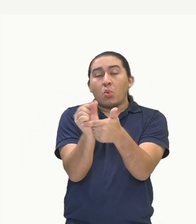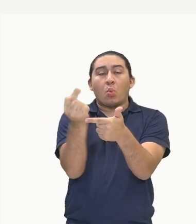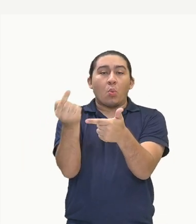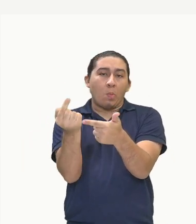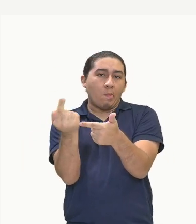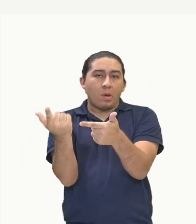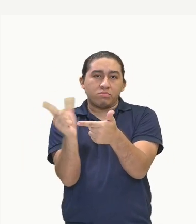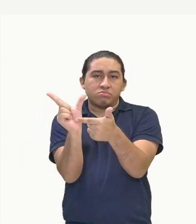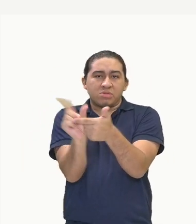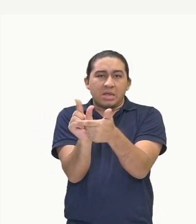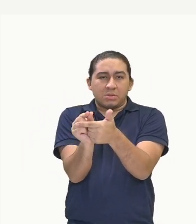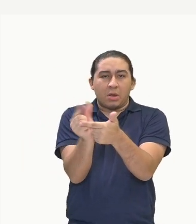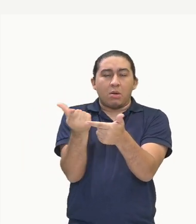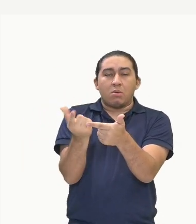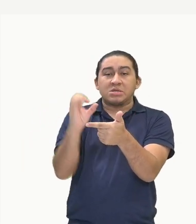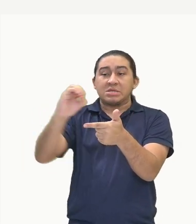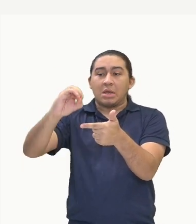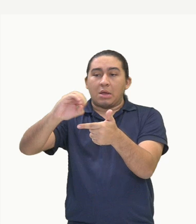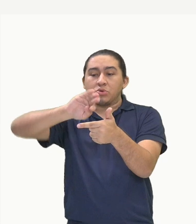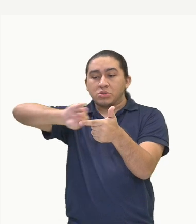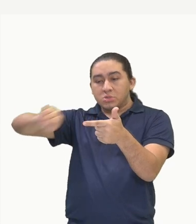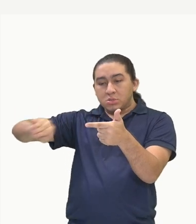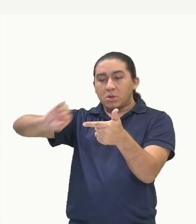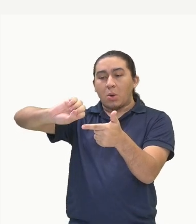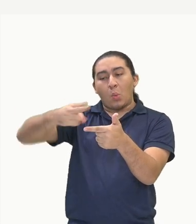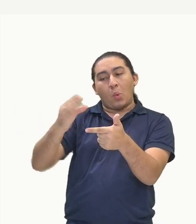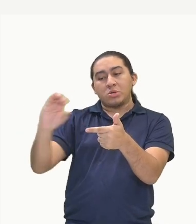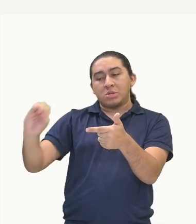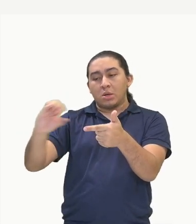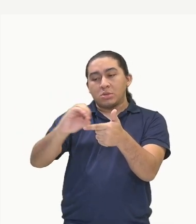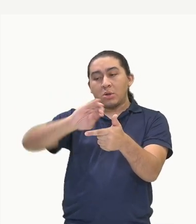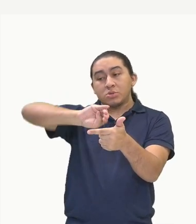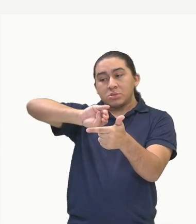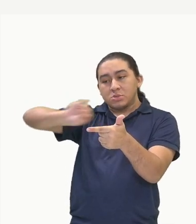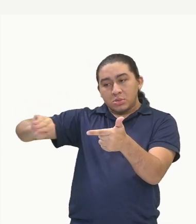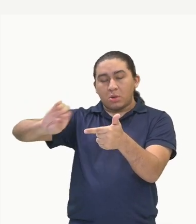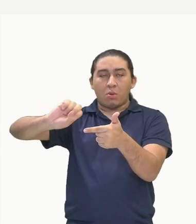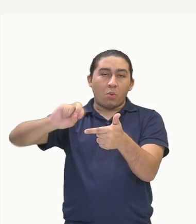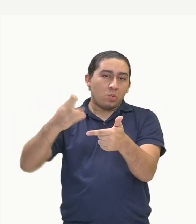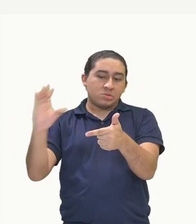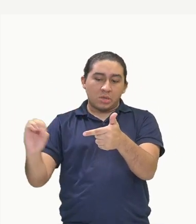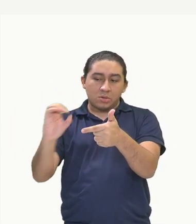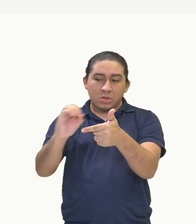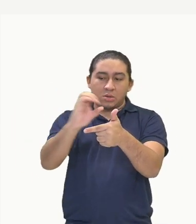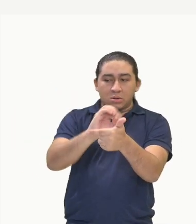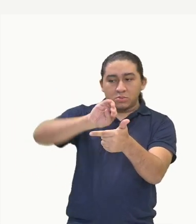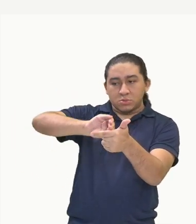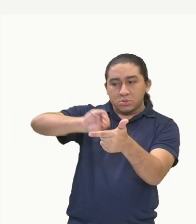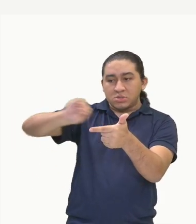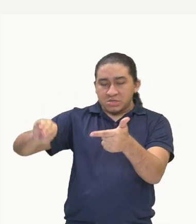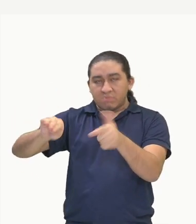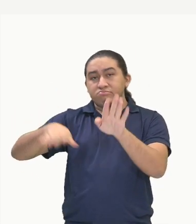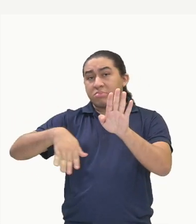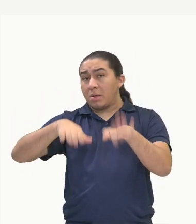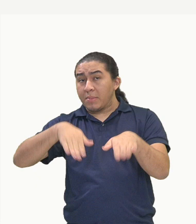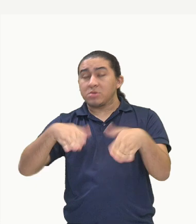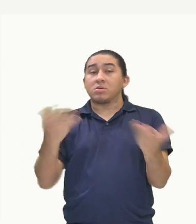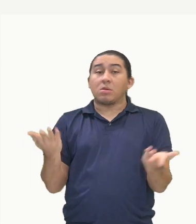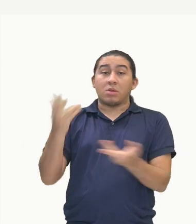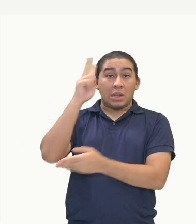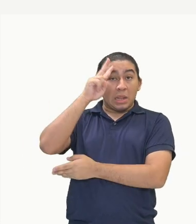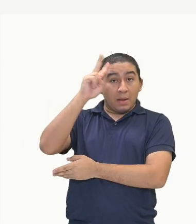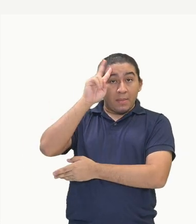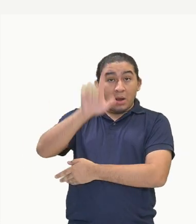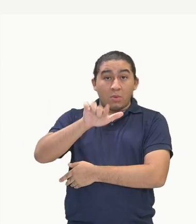decimais. Divisão por 1000, 3 casas decimais e assim por diante, tá? Então, ó, lembre-se que você vai estar dividindo